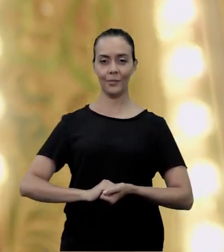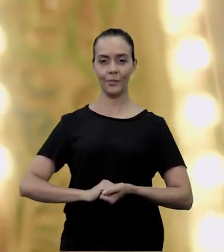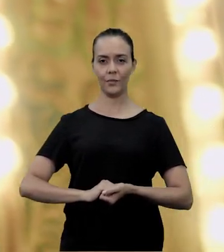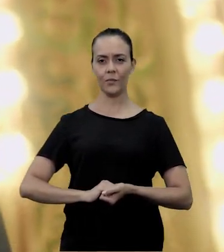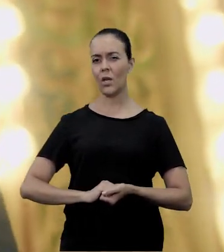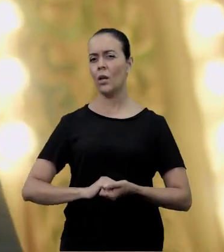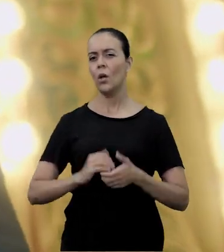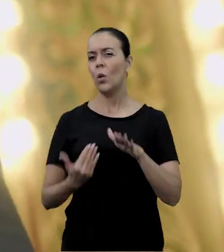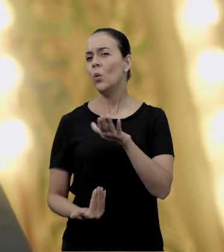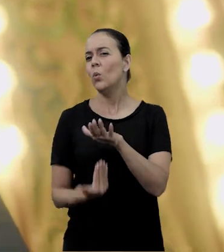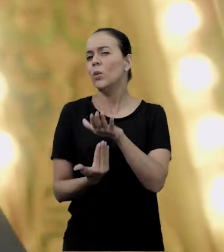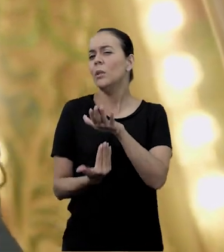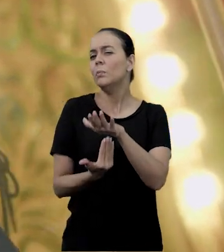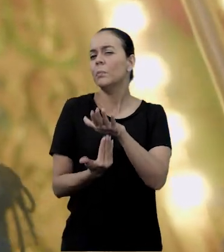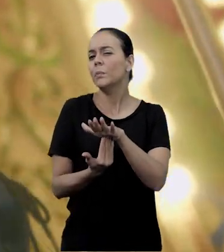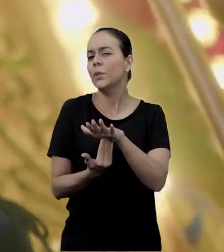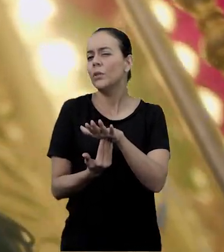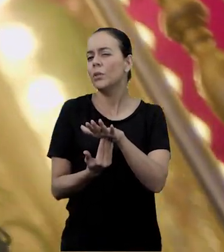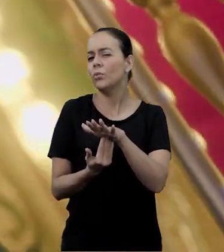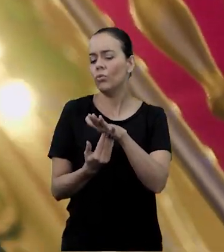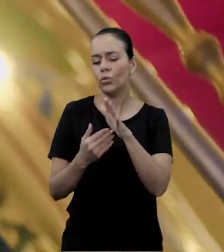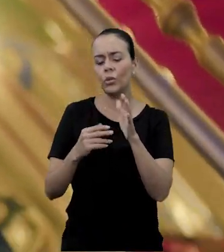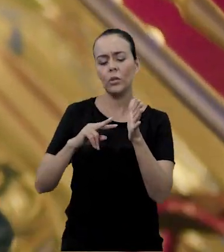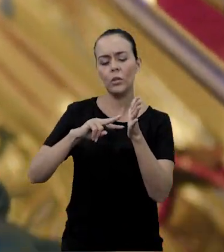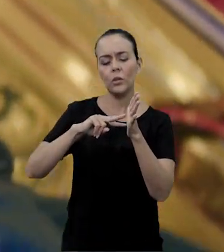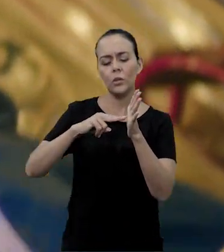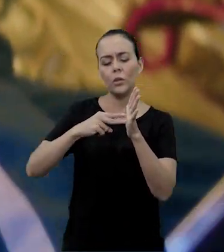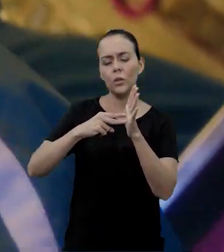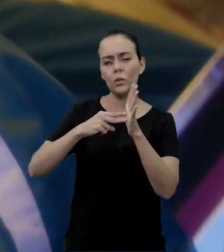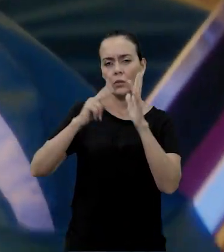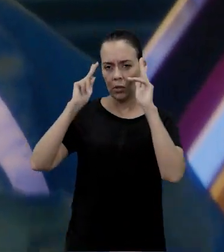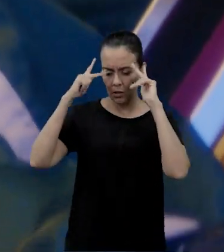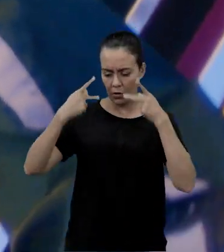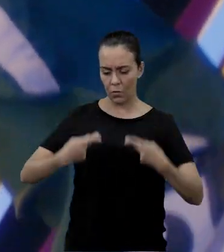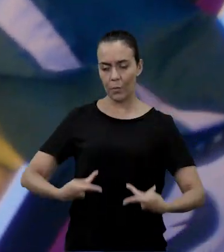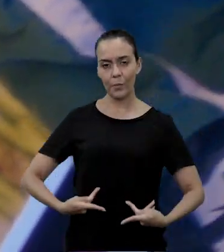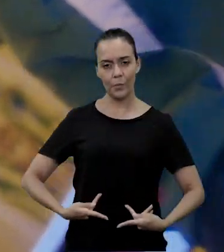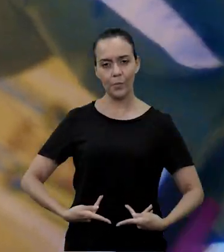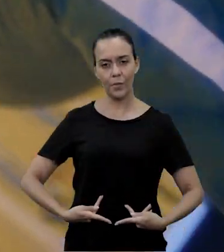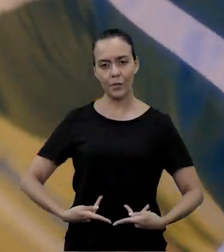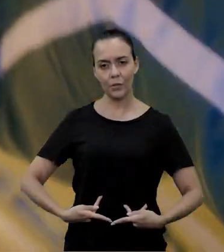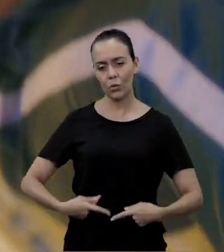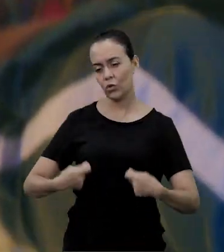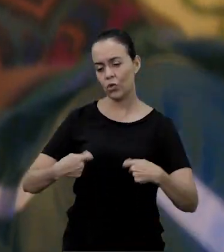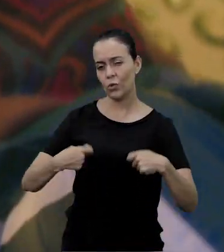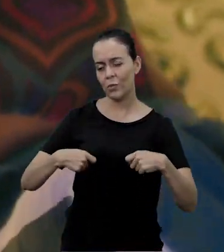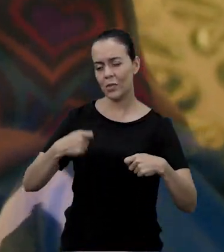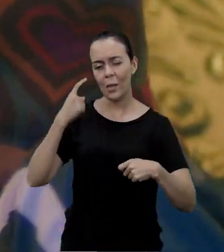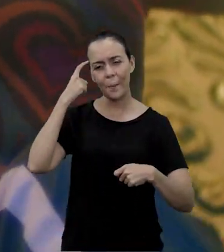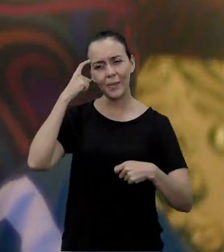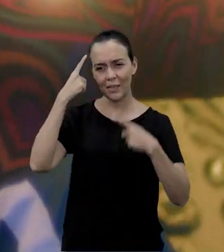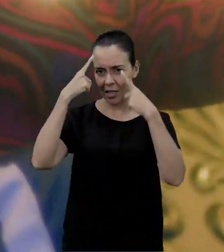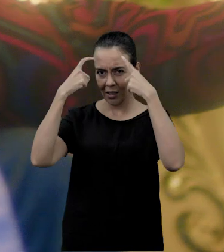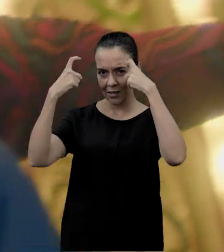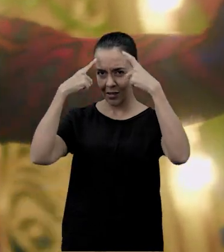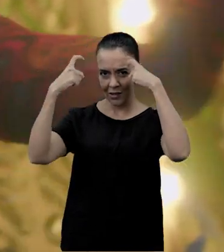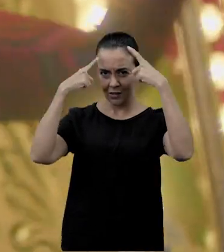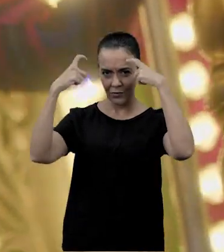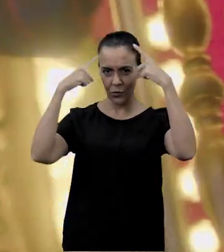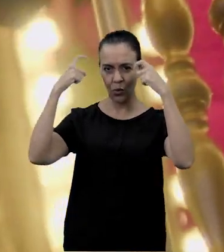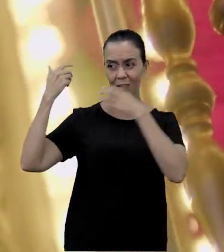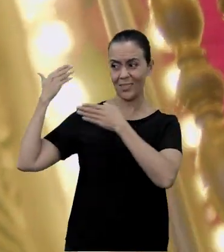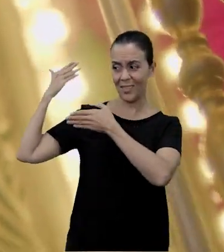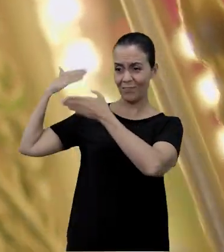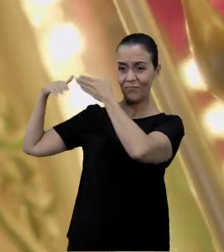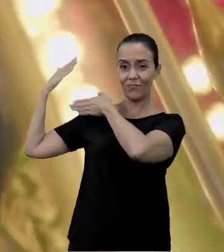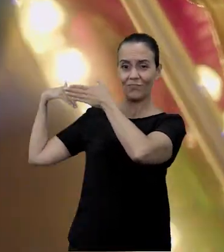A restrição do que entendemos como humano é um dos pilares de sustentação da violência estrutural e colonial que